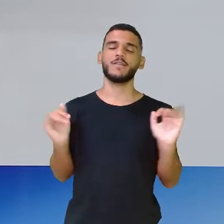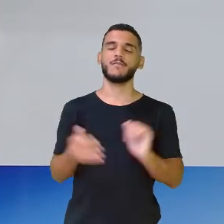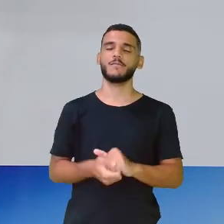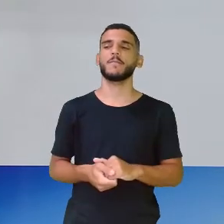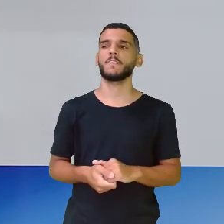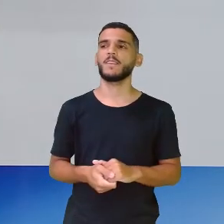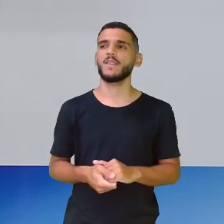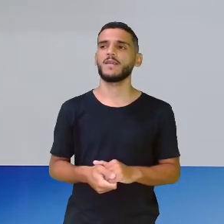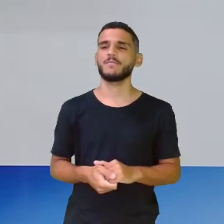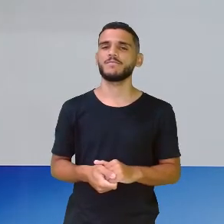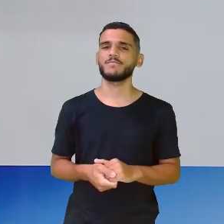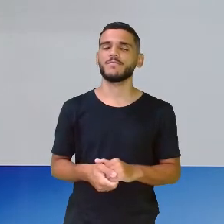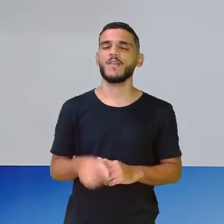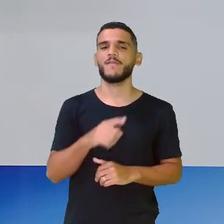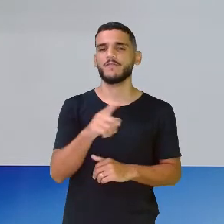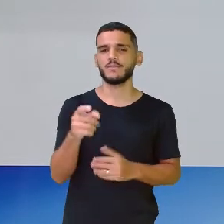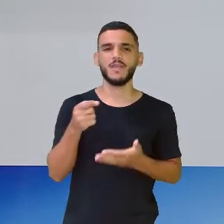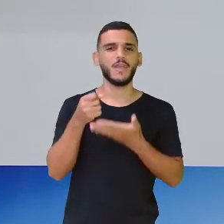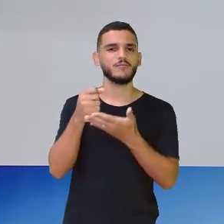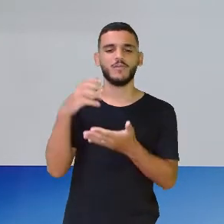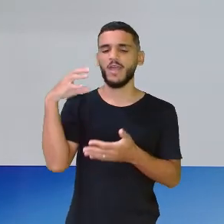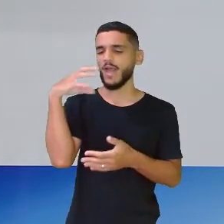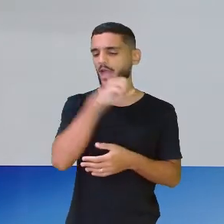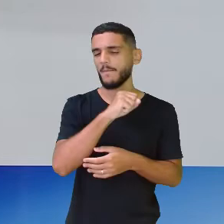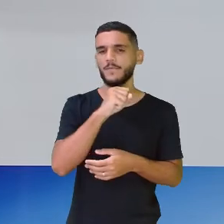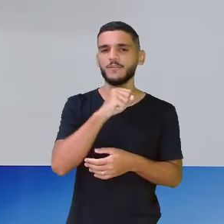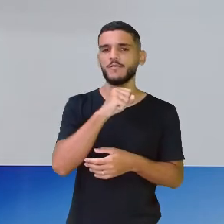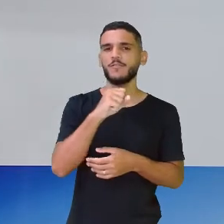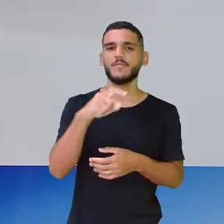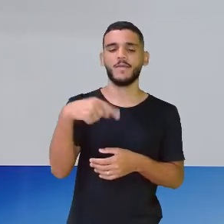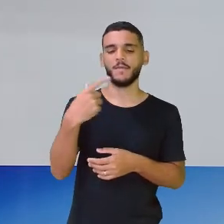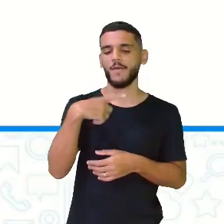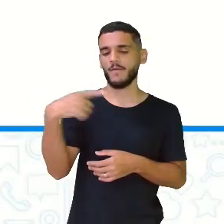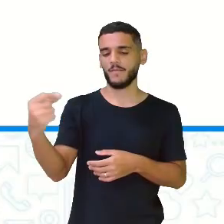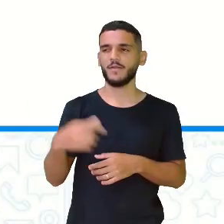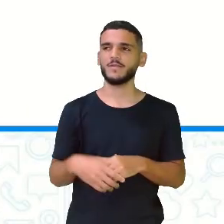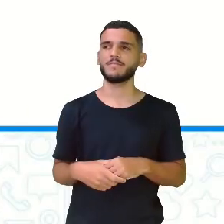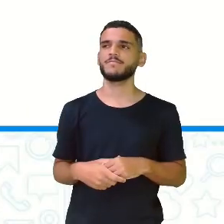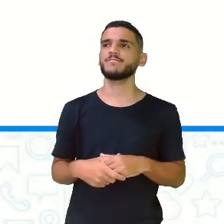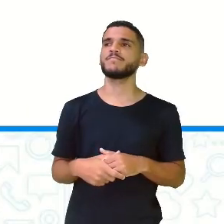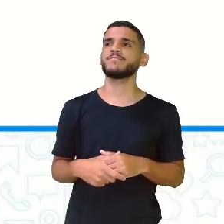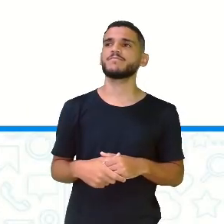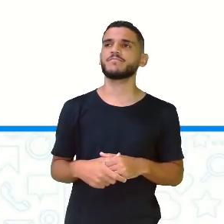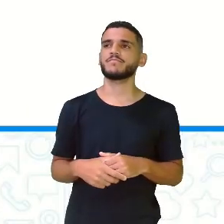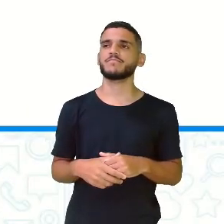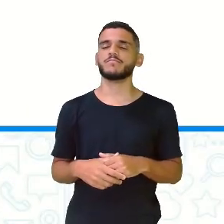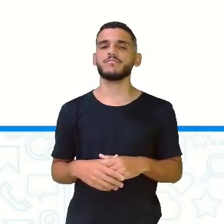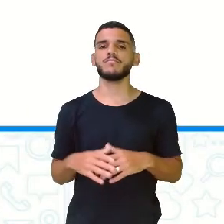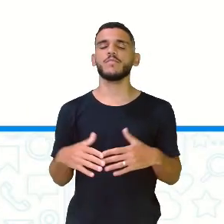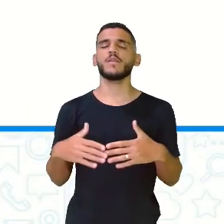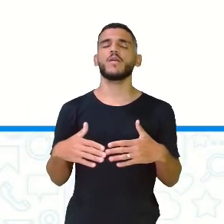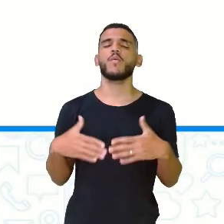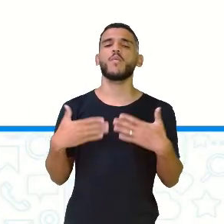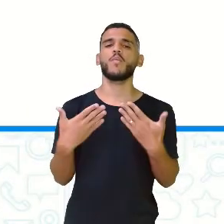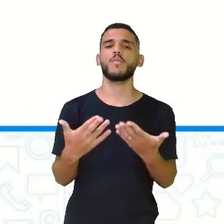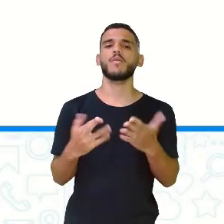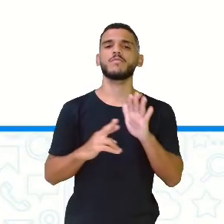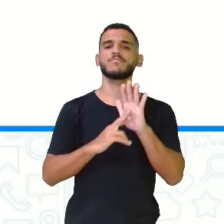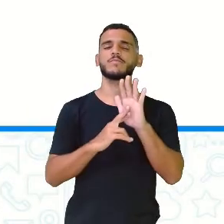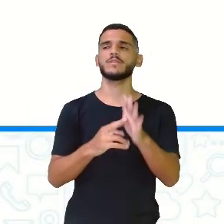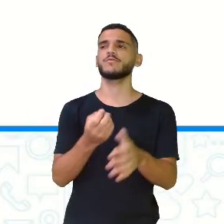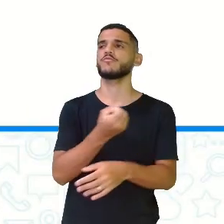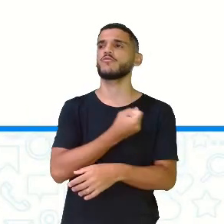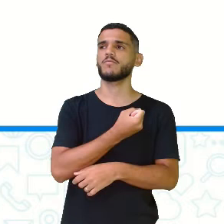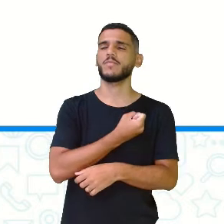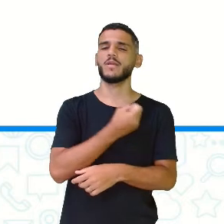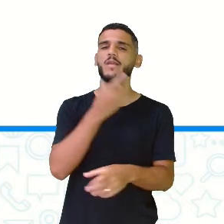Vou querer que você me ajude rapidinho para a gente ir embora. Que representação numérica encontraremos aqui nessa